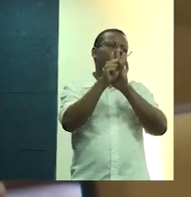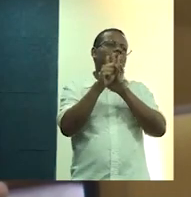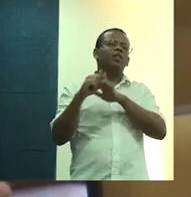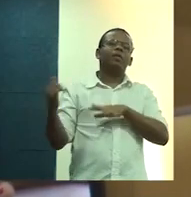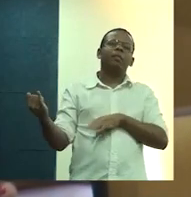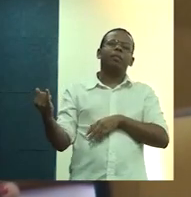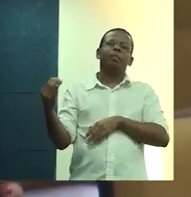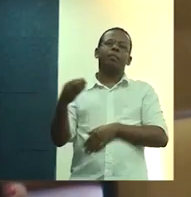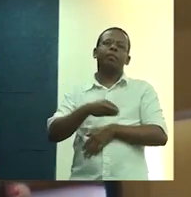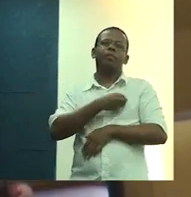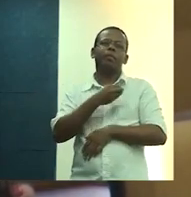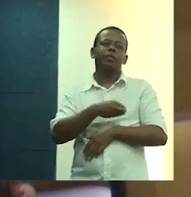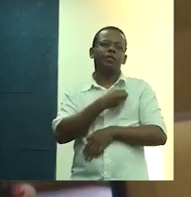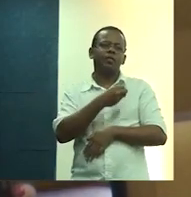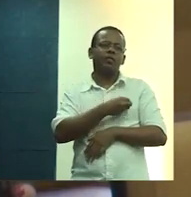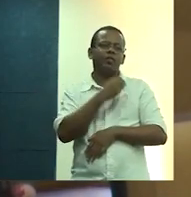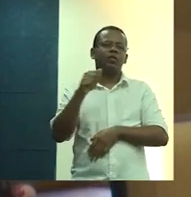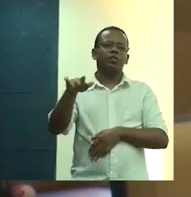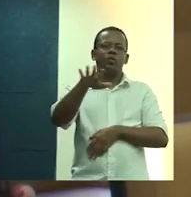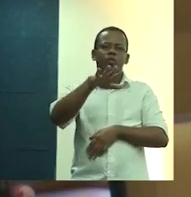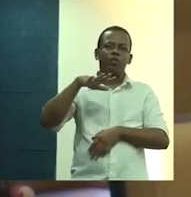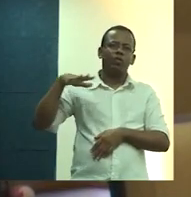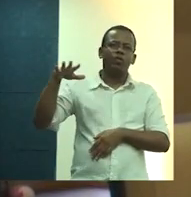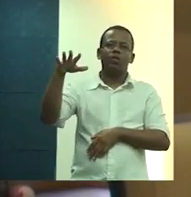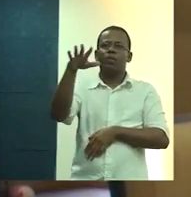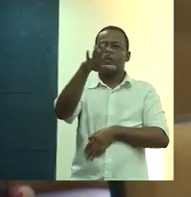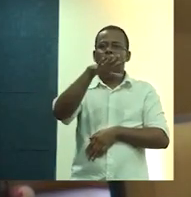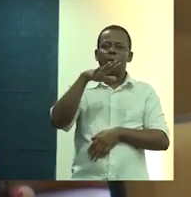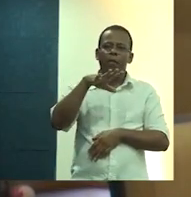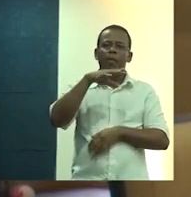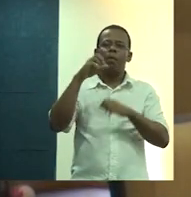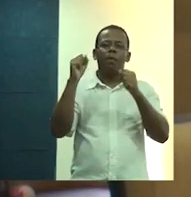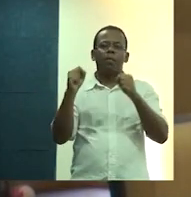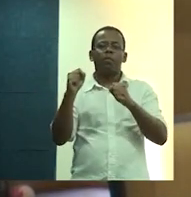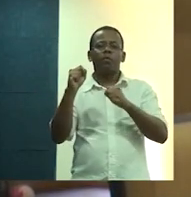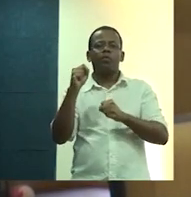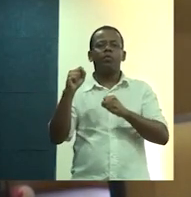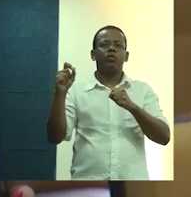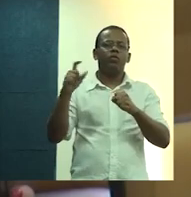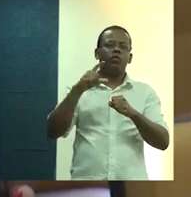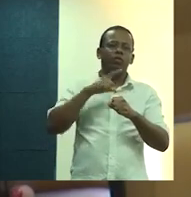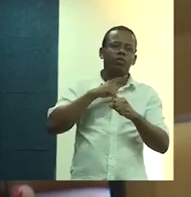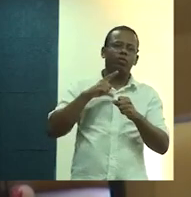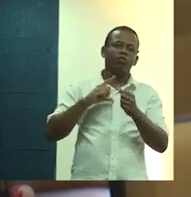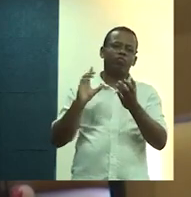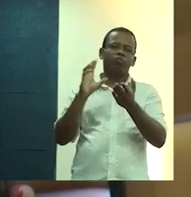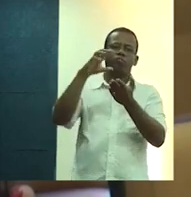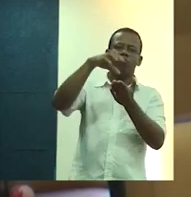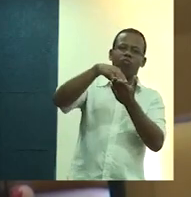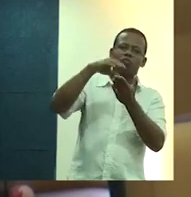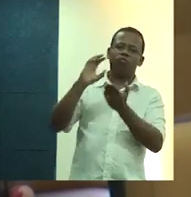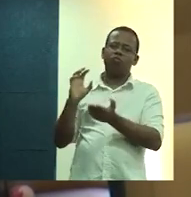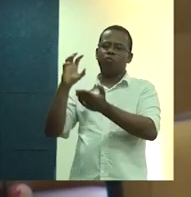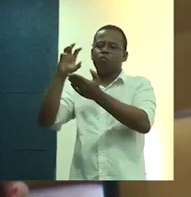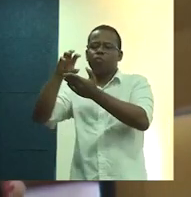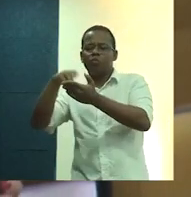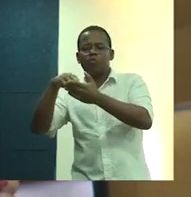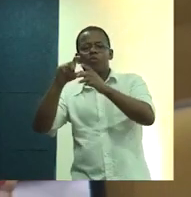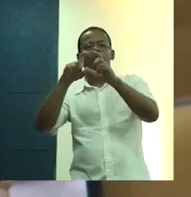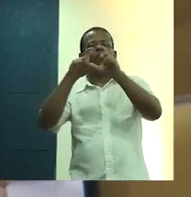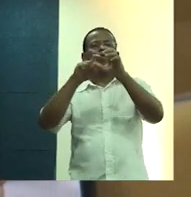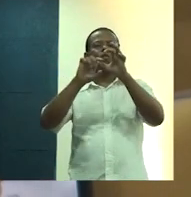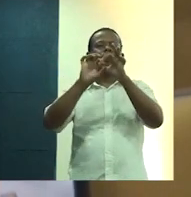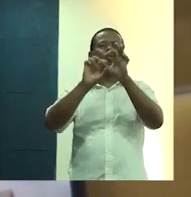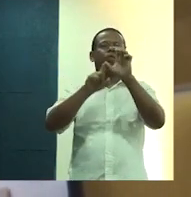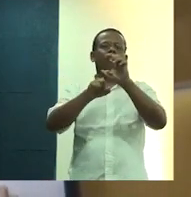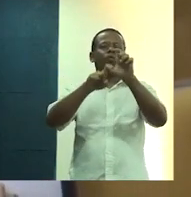da presença do estado também no território de maneira que esses esses equipamentos possam ser instalados no território seja de maneira autônoma seja